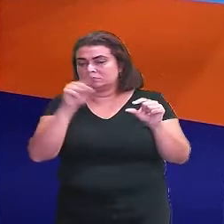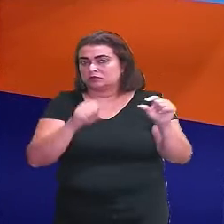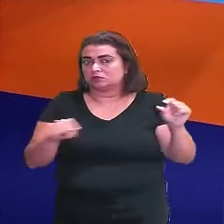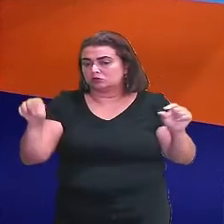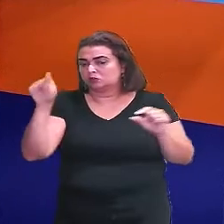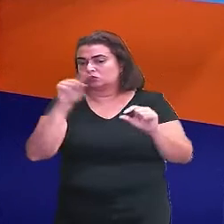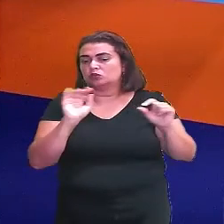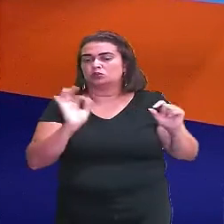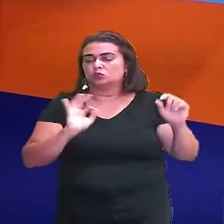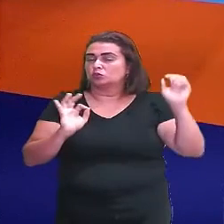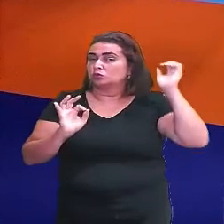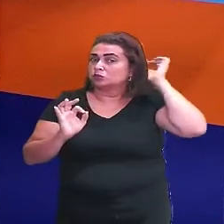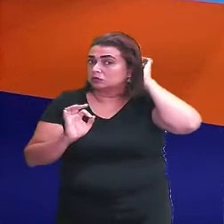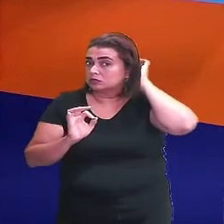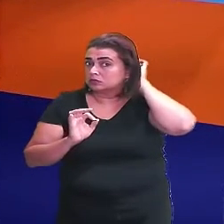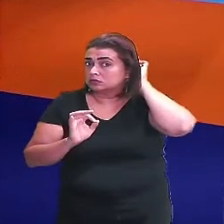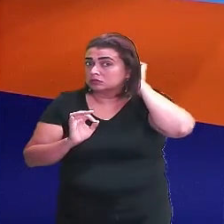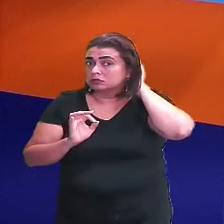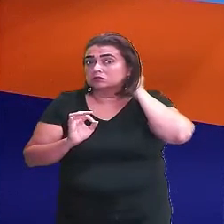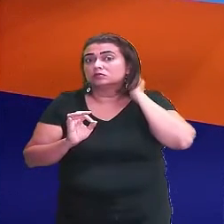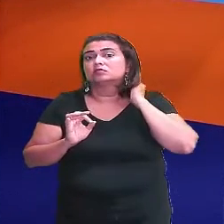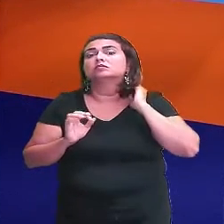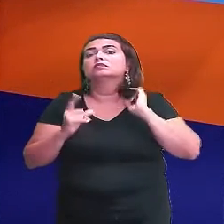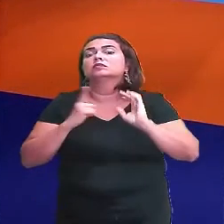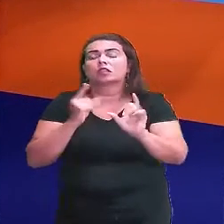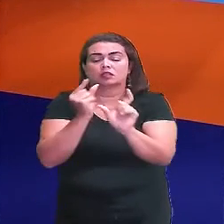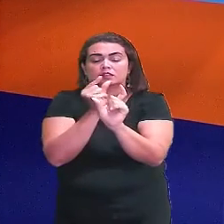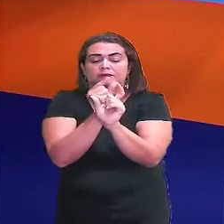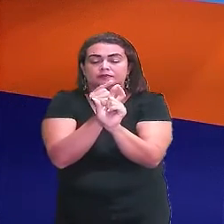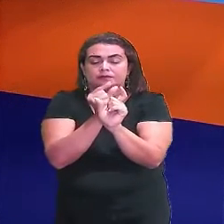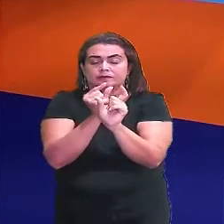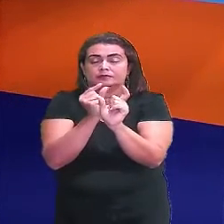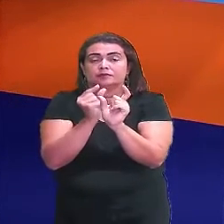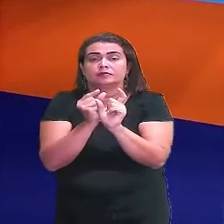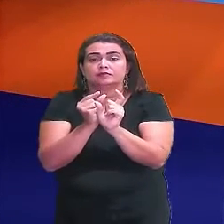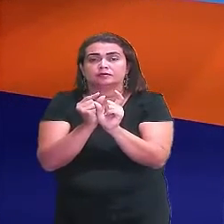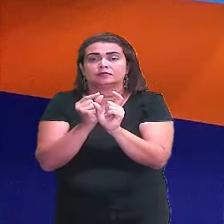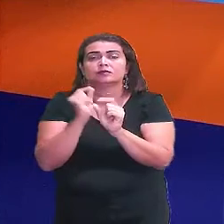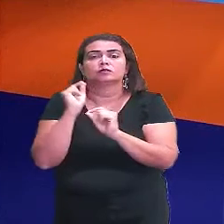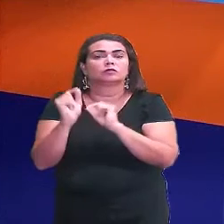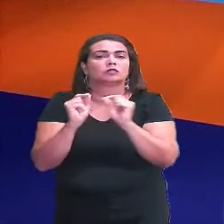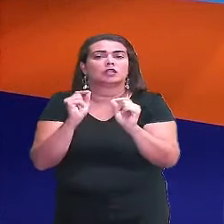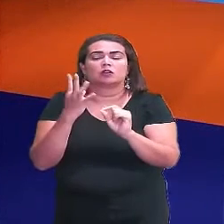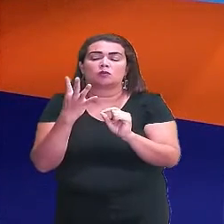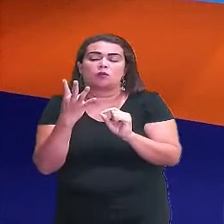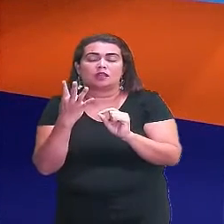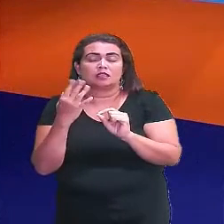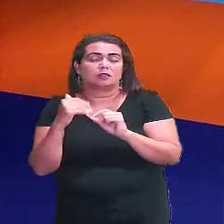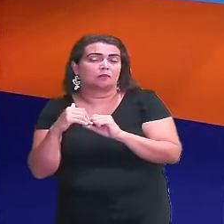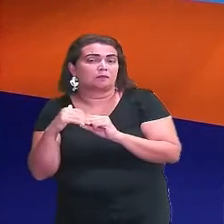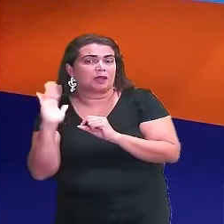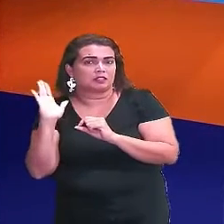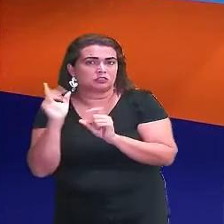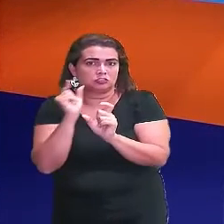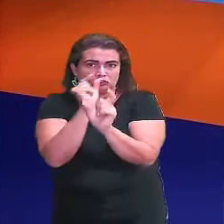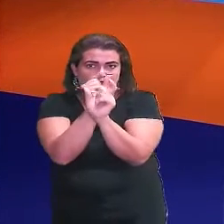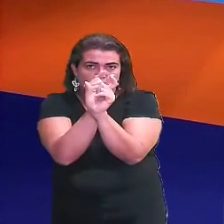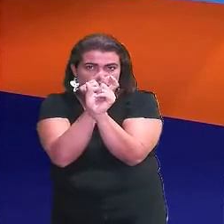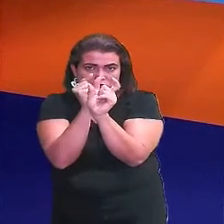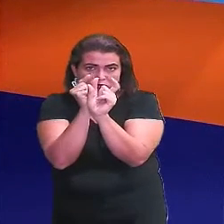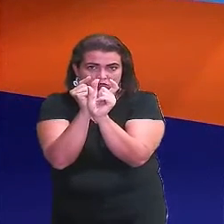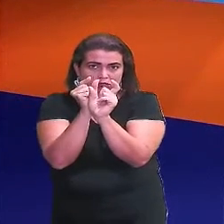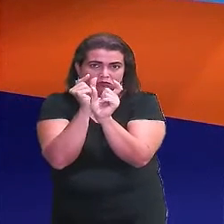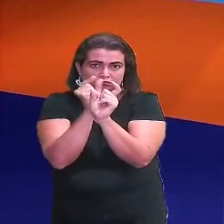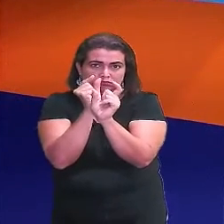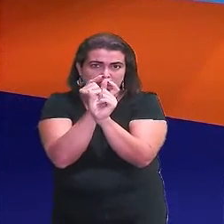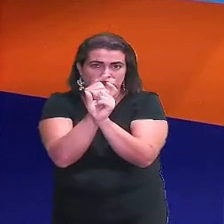ainda. Não é? As polissílabas, para relembrar, são aquelas palavras de 4 sílabas ou mais. Então,